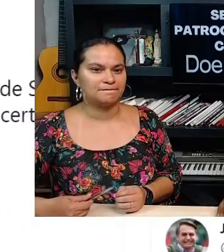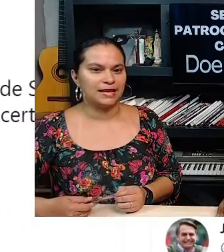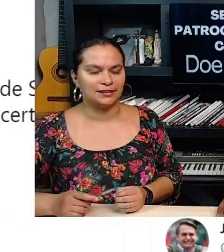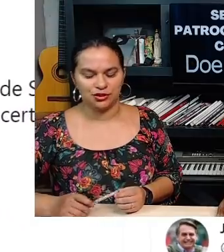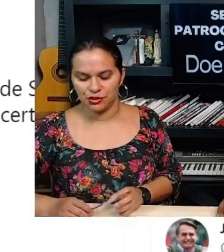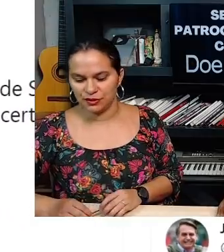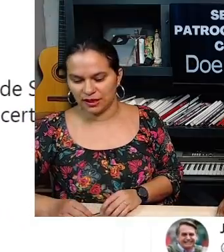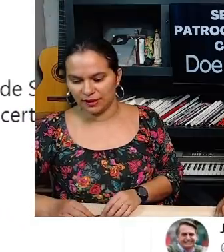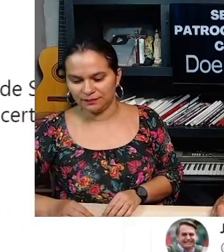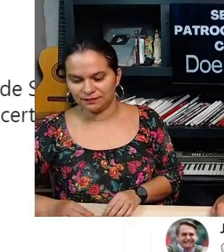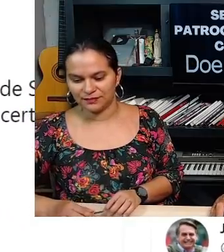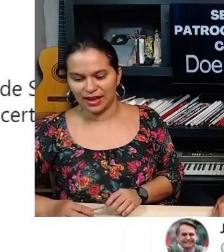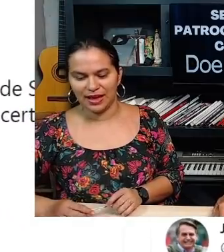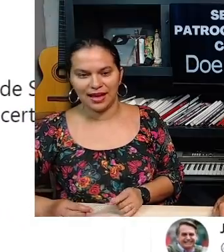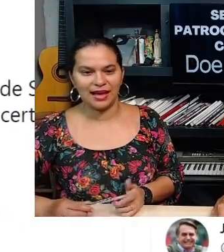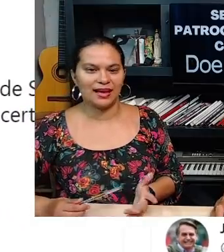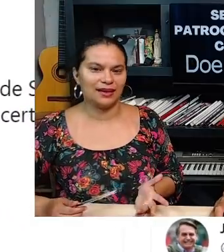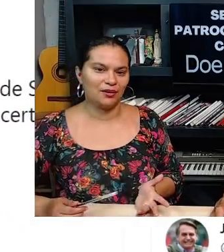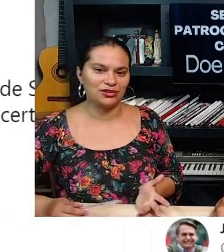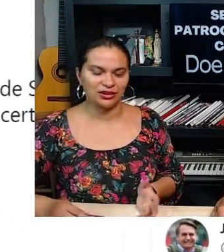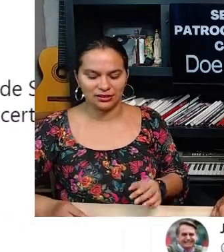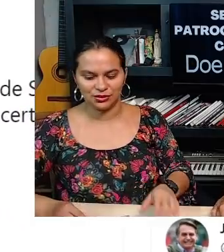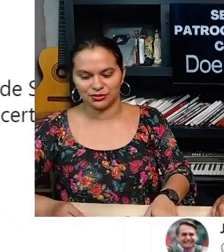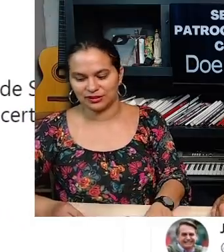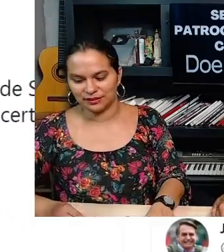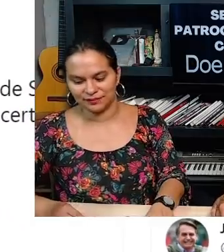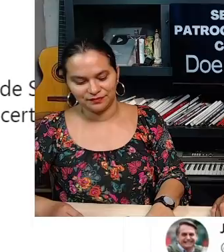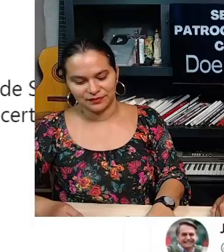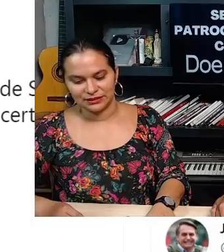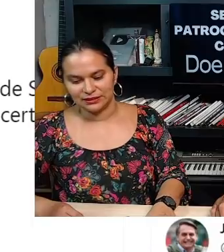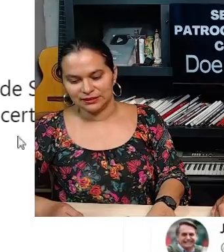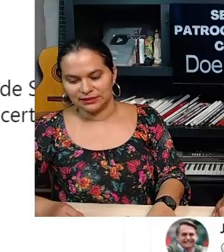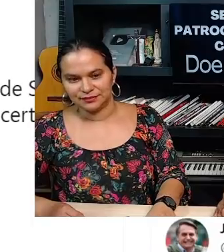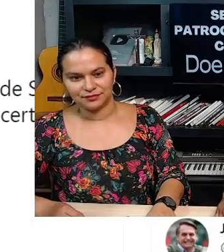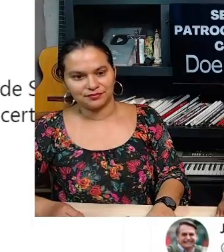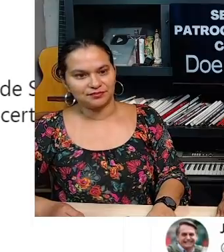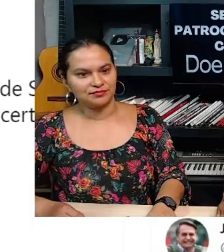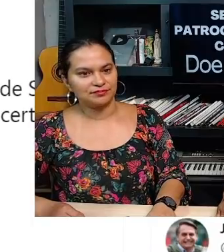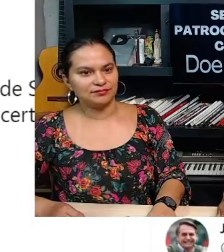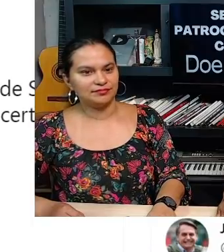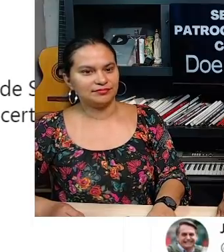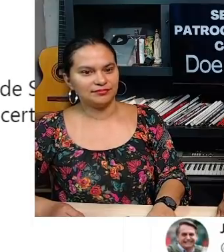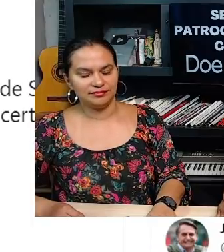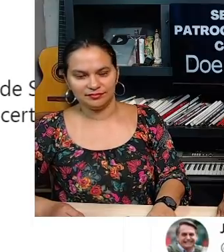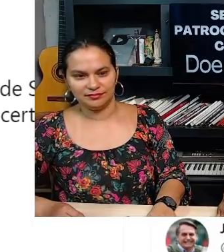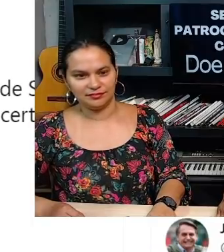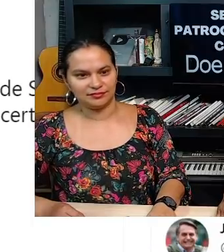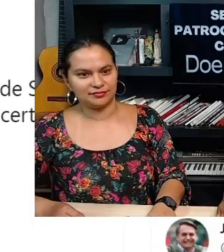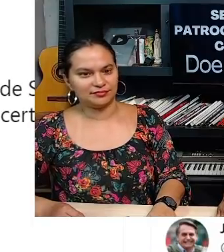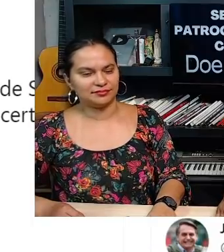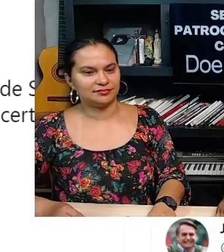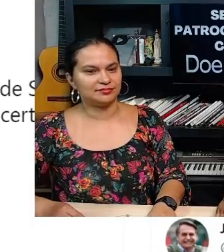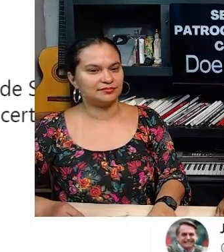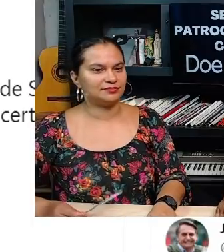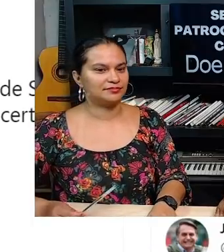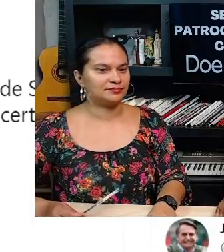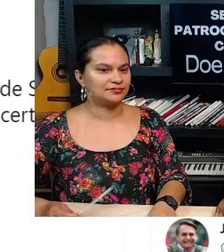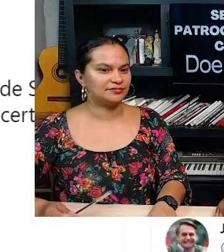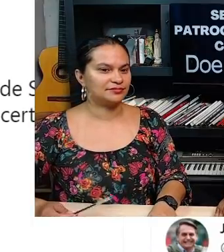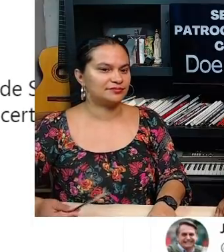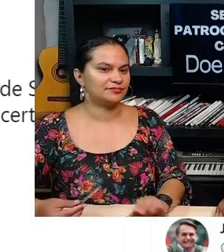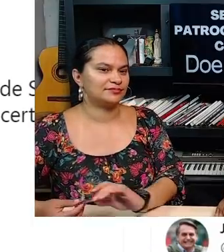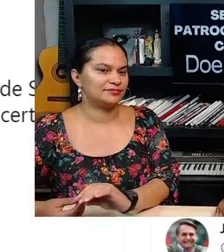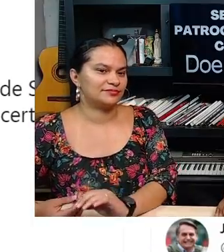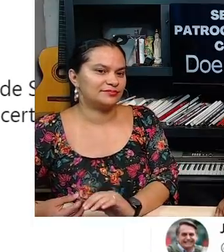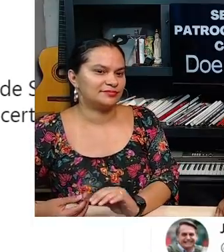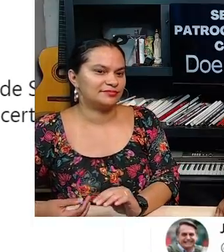Tchusky. É Tchusky que fala? Eu acho que é Tchusky. Não sei, deixa eu ver aqui. Tchusky, eu te sigo você, Tchusky? Não, então agora eu tô te